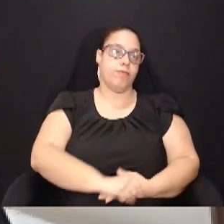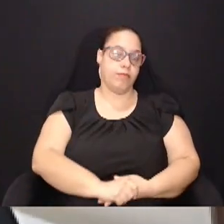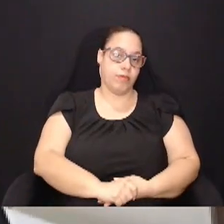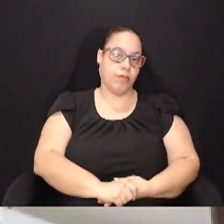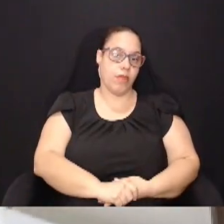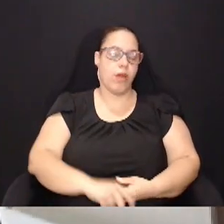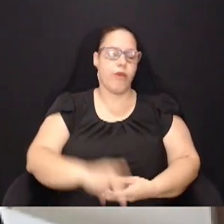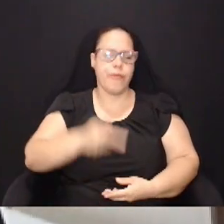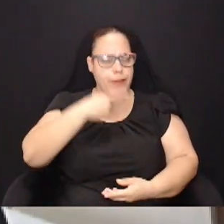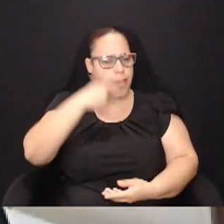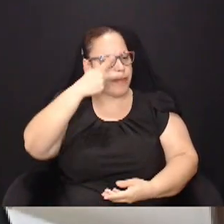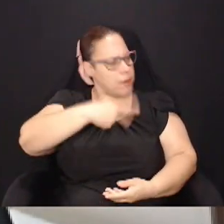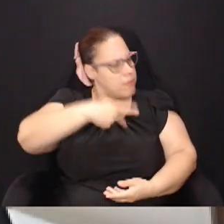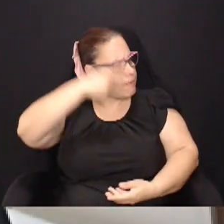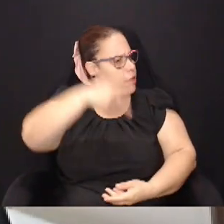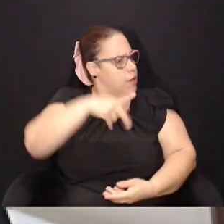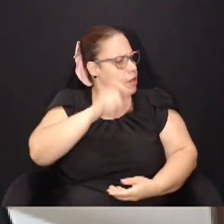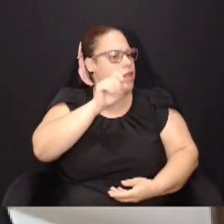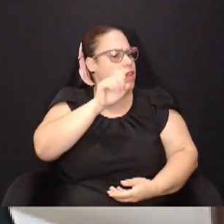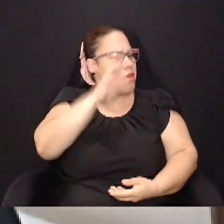tá acontecendo alguma coisa,